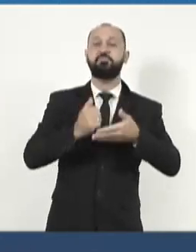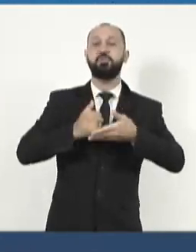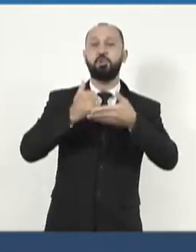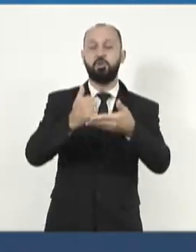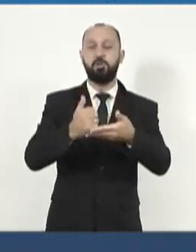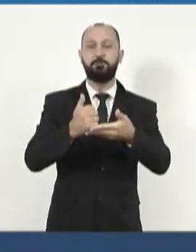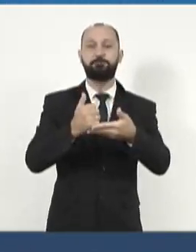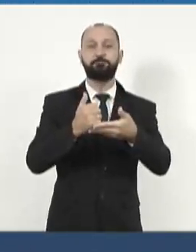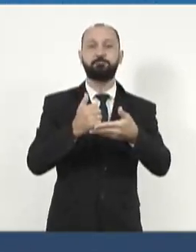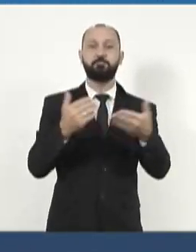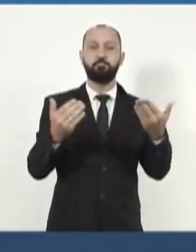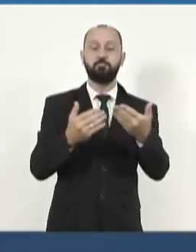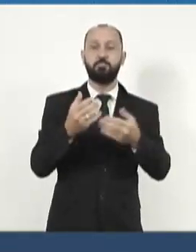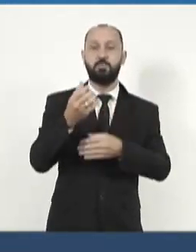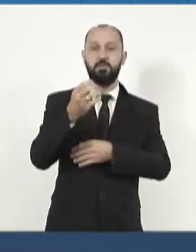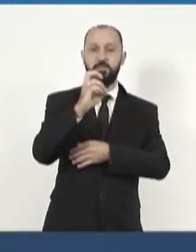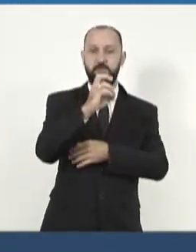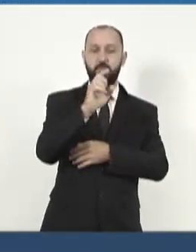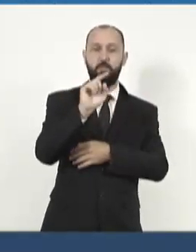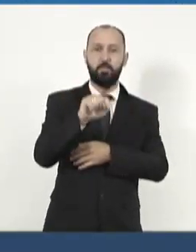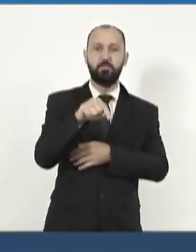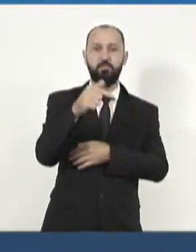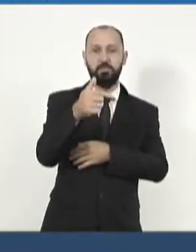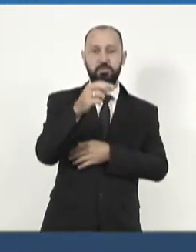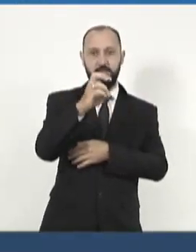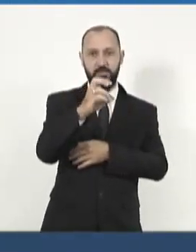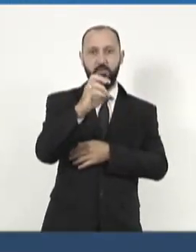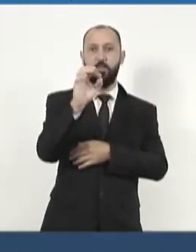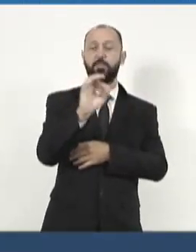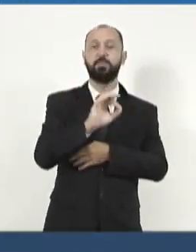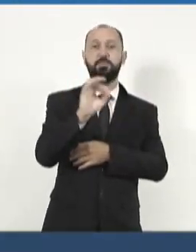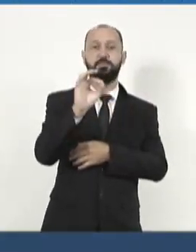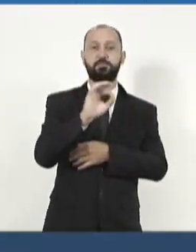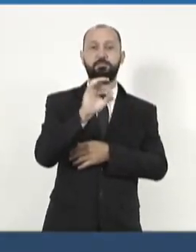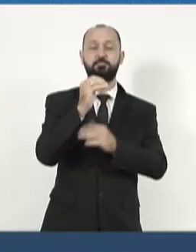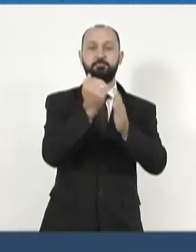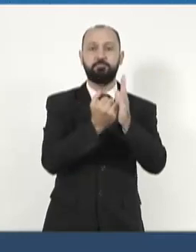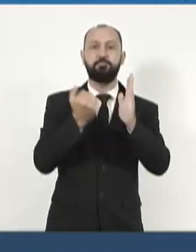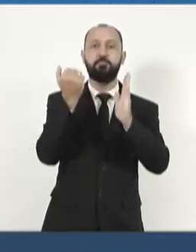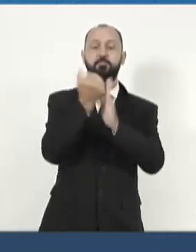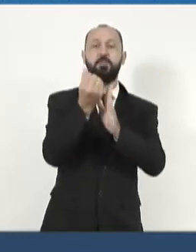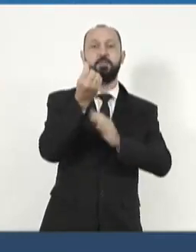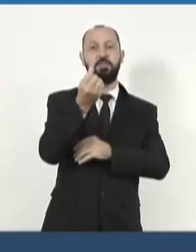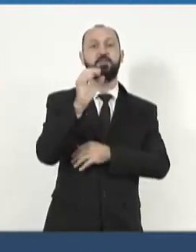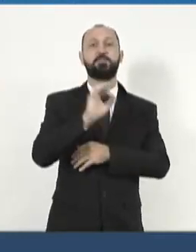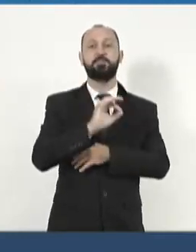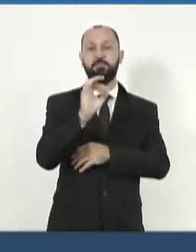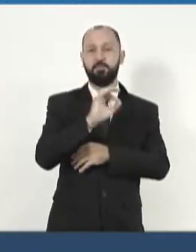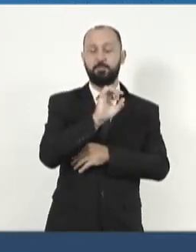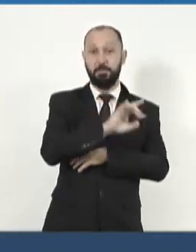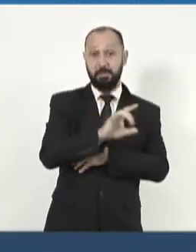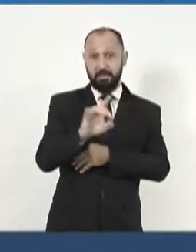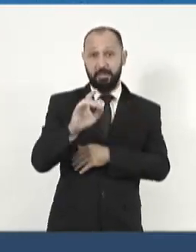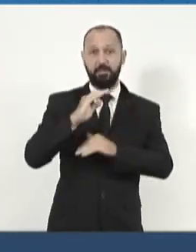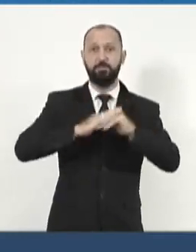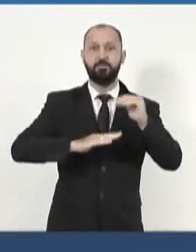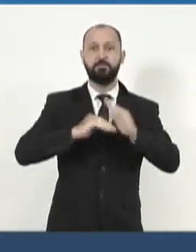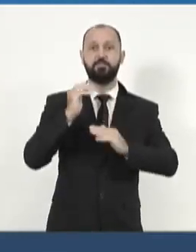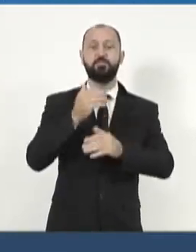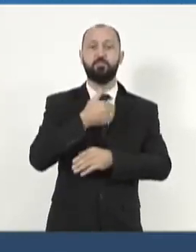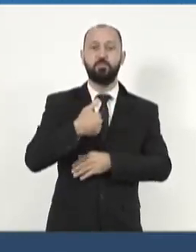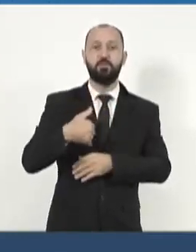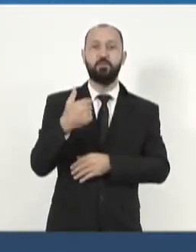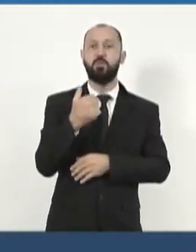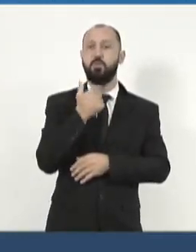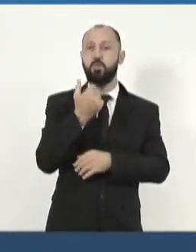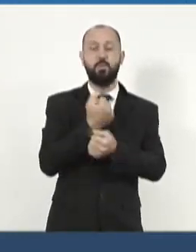patronal de 6%, como o servidor contribui com 6%, né? Nós discutimos um